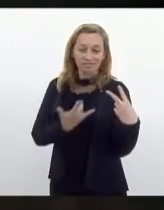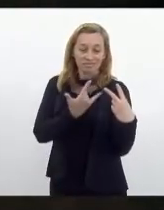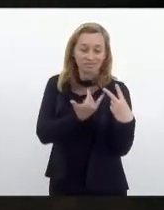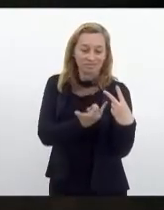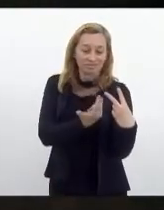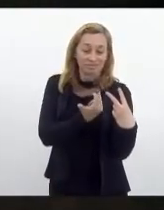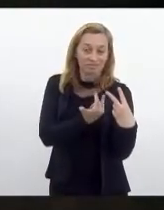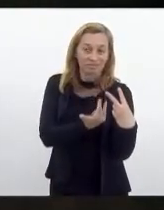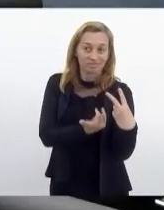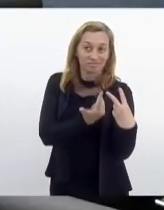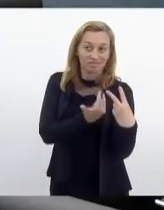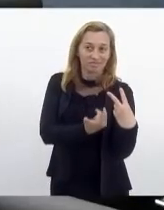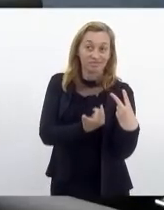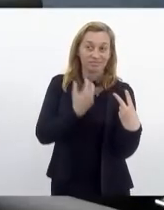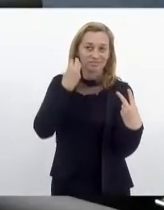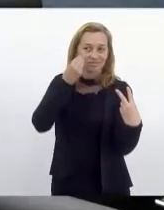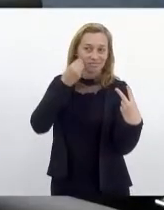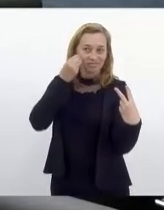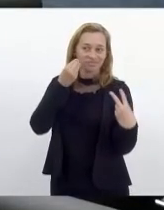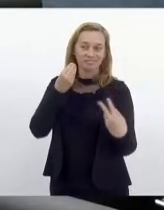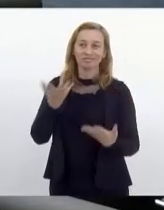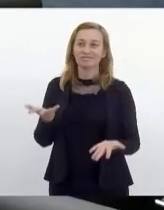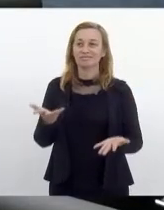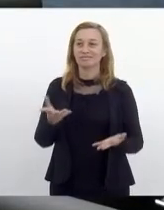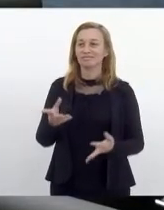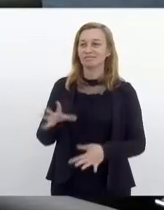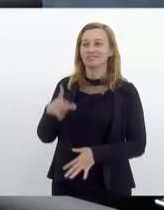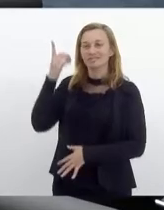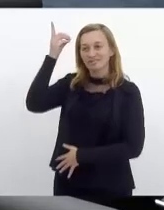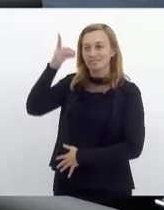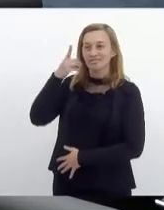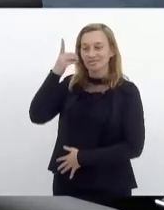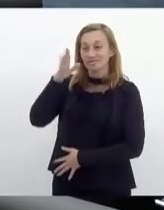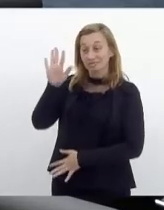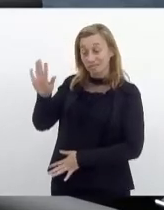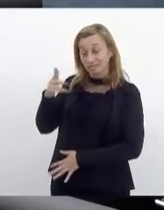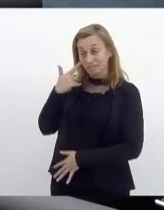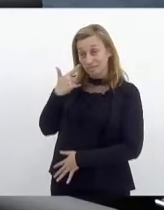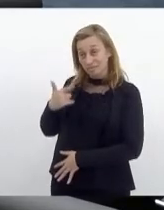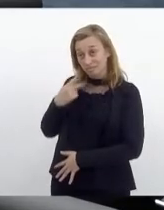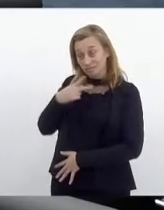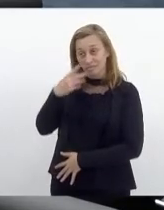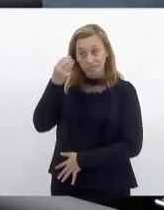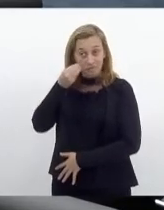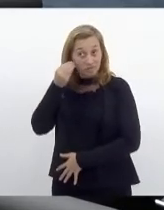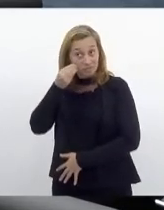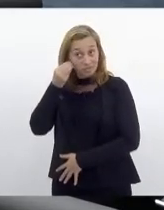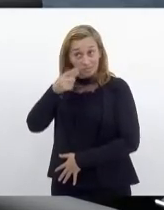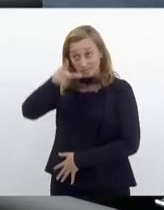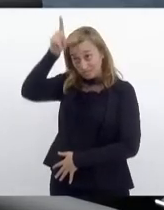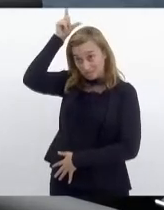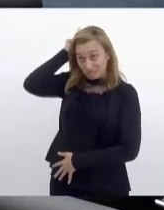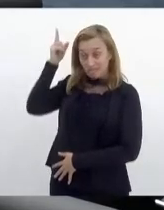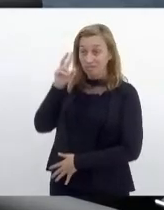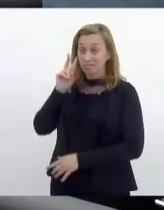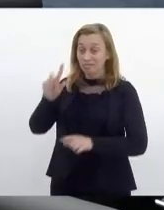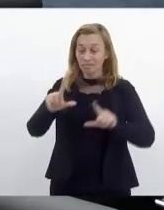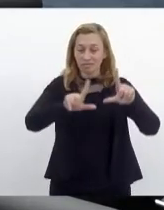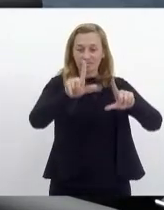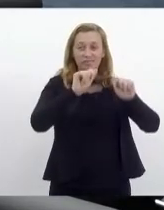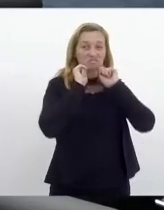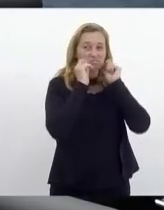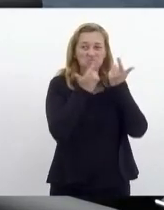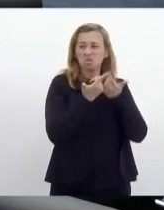Porque a experiência e a vivência do doutor Luiz Paulo... Só um minutinho, senhor presidente, que eu vivi muitos anos assistindo ele pela TV Alérgio,